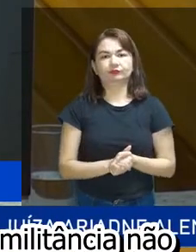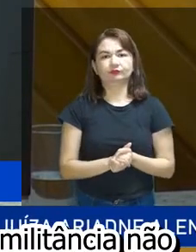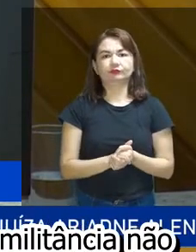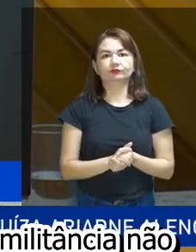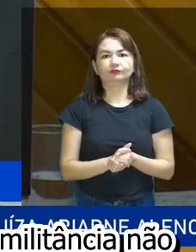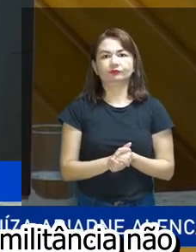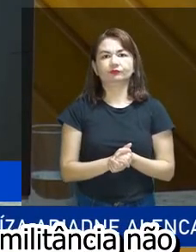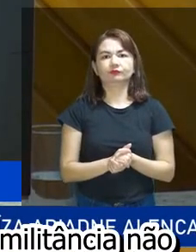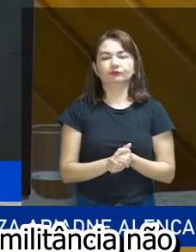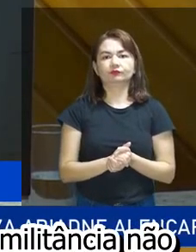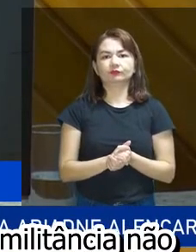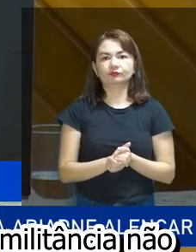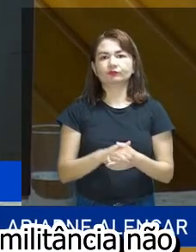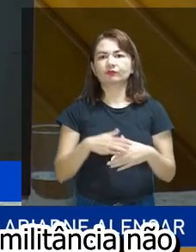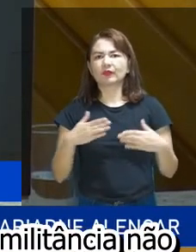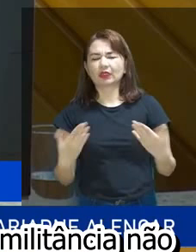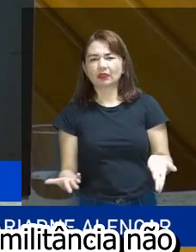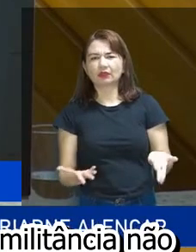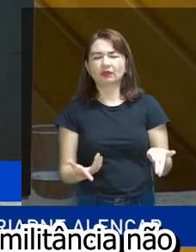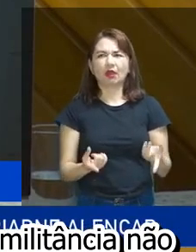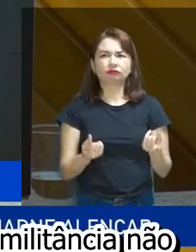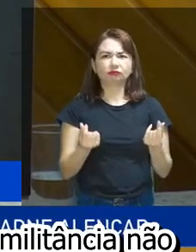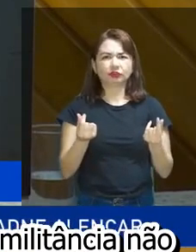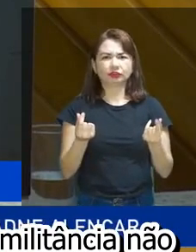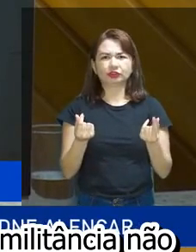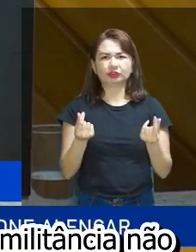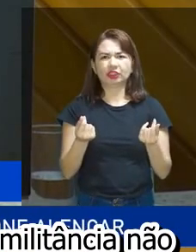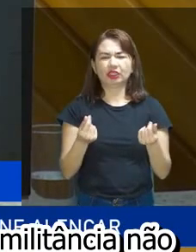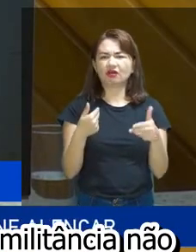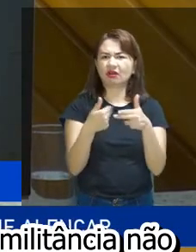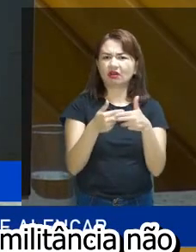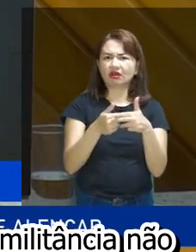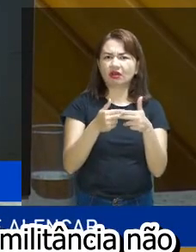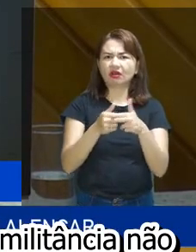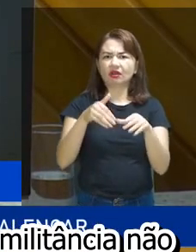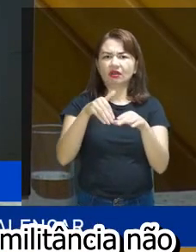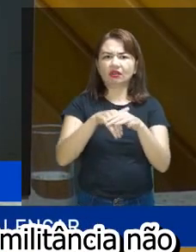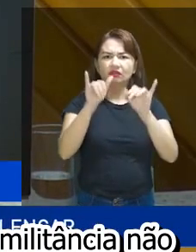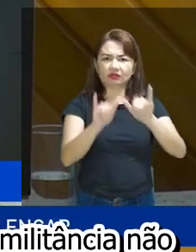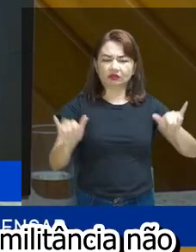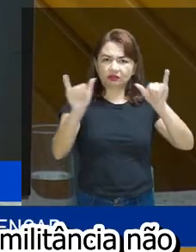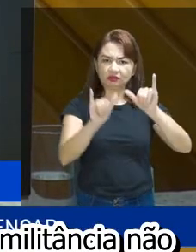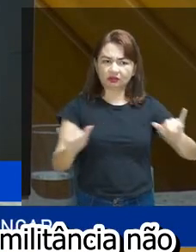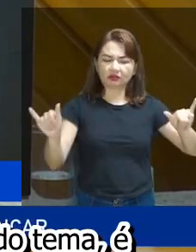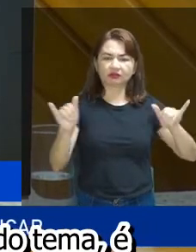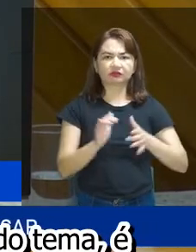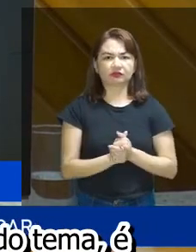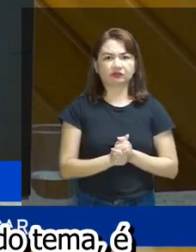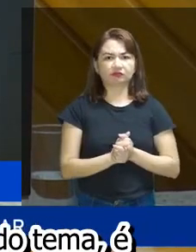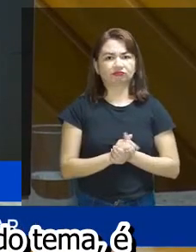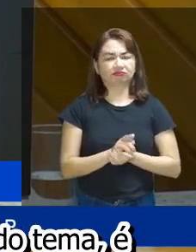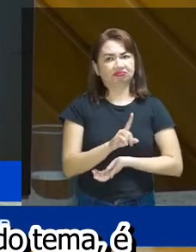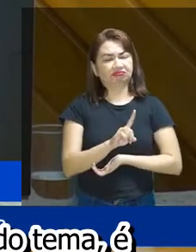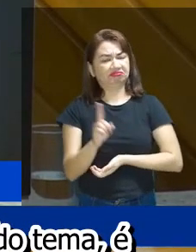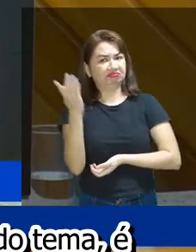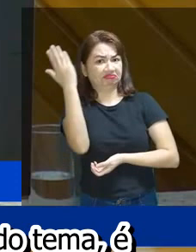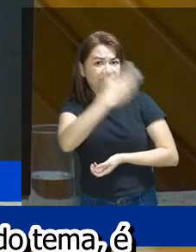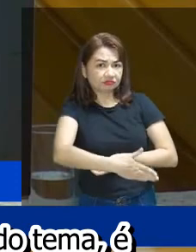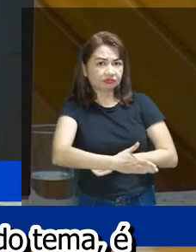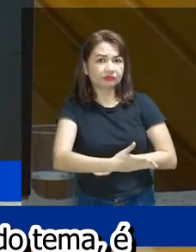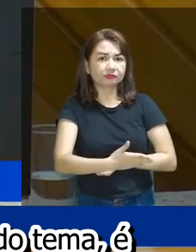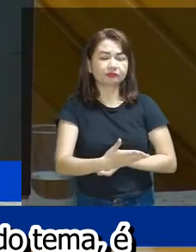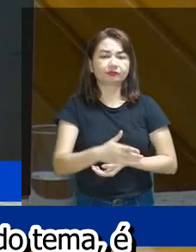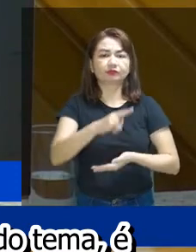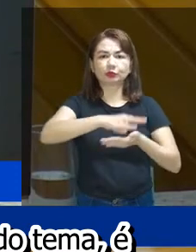no presente caso, as despesas relativas aos serviços de militância não foram comprovadas